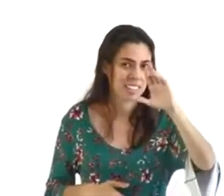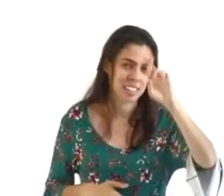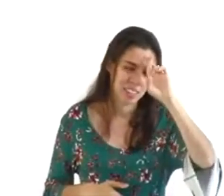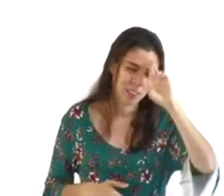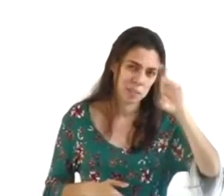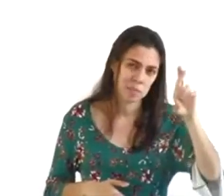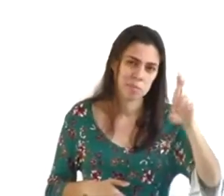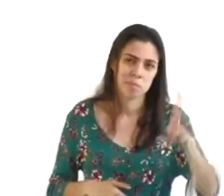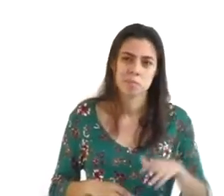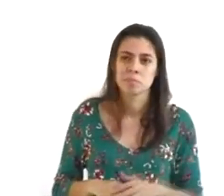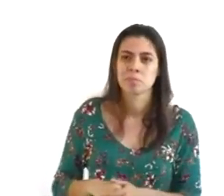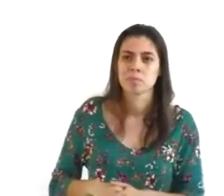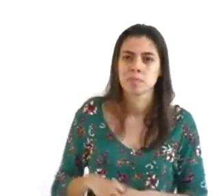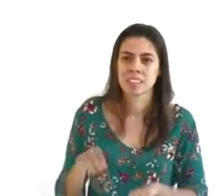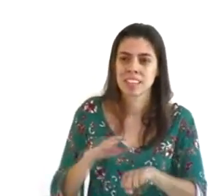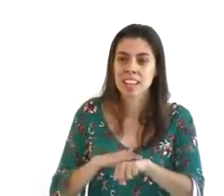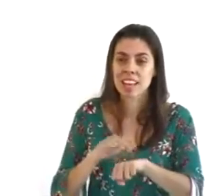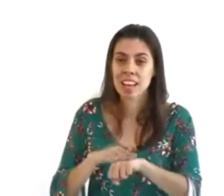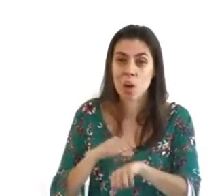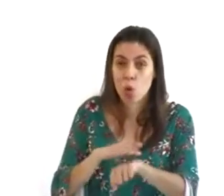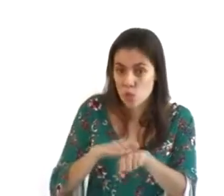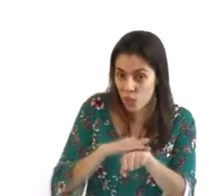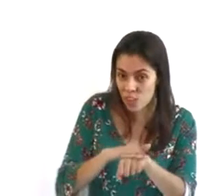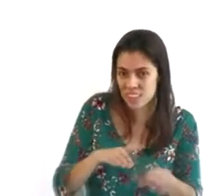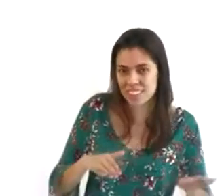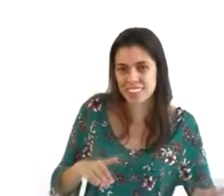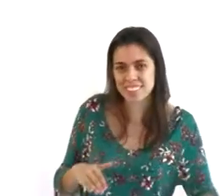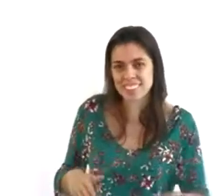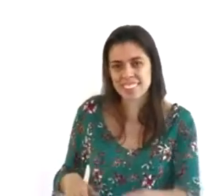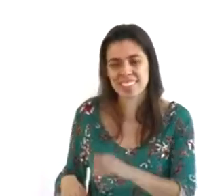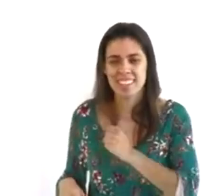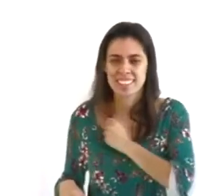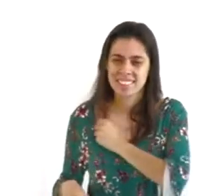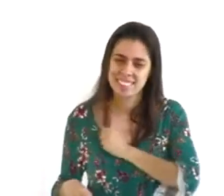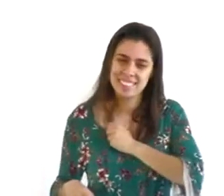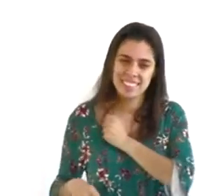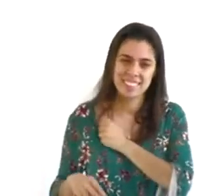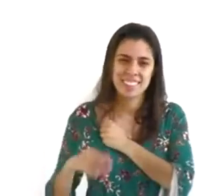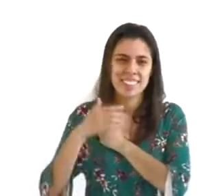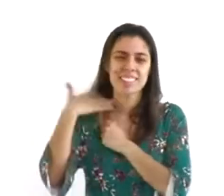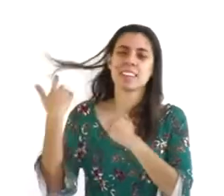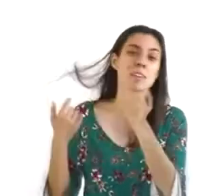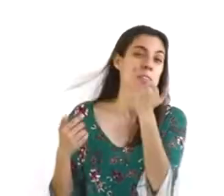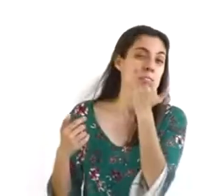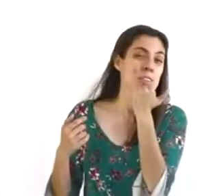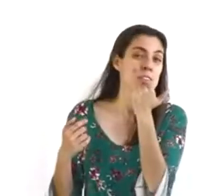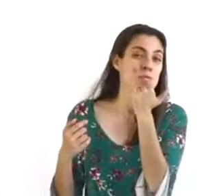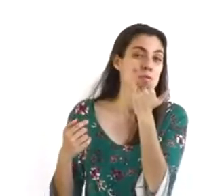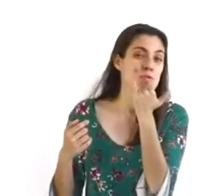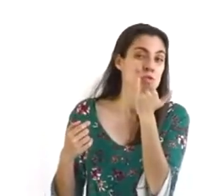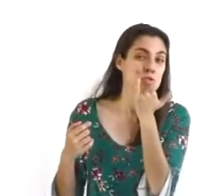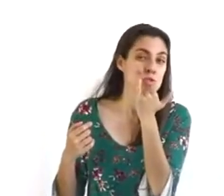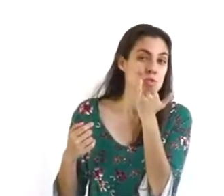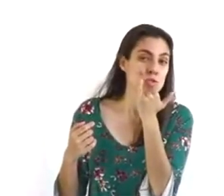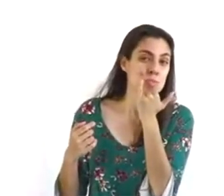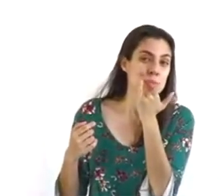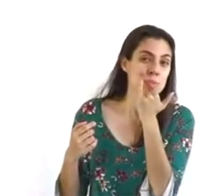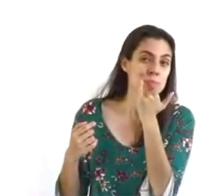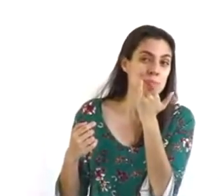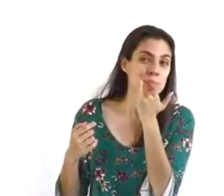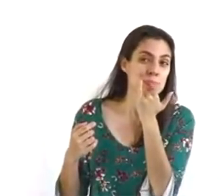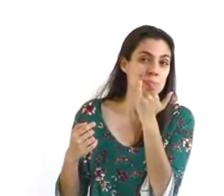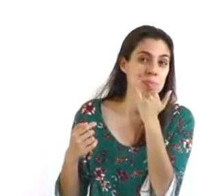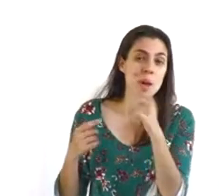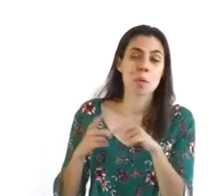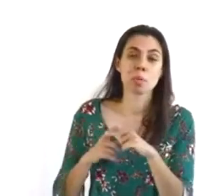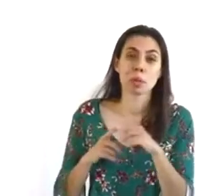me dirigir primeiro às nossas queridas crianças e já pedir desculpa às nossas crianças, porque as últimas vezes que eu estive pregando aqui,